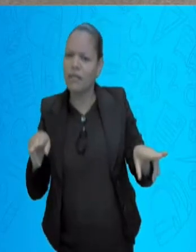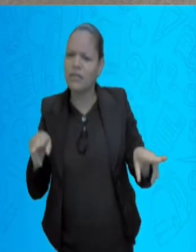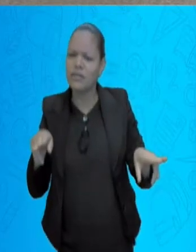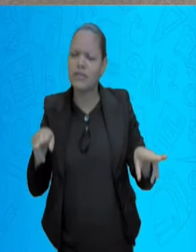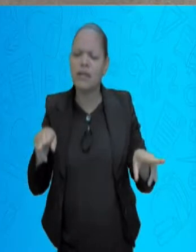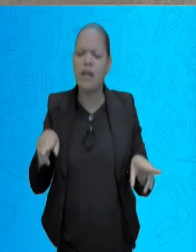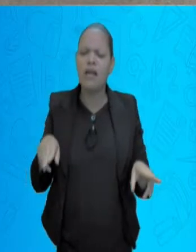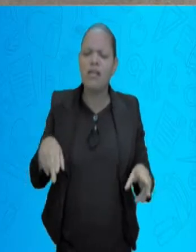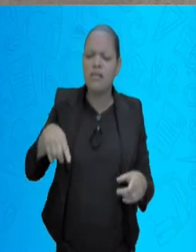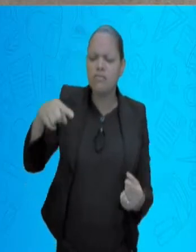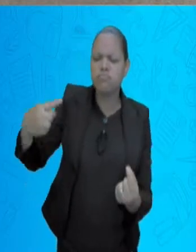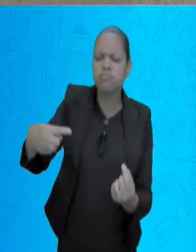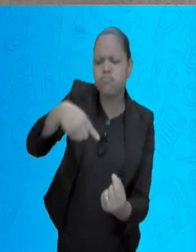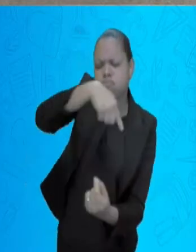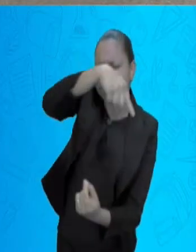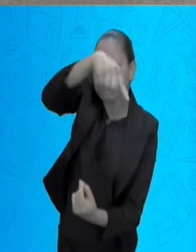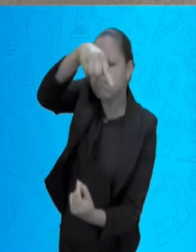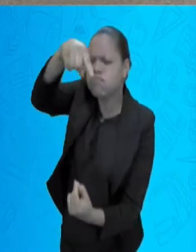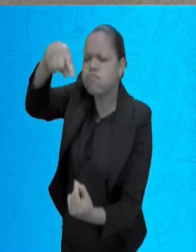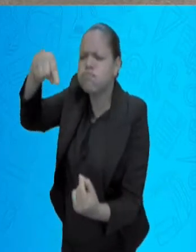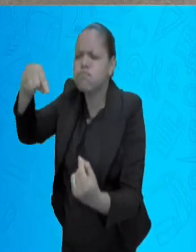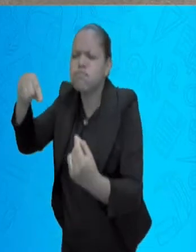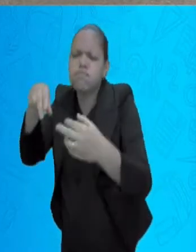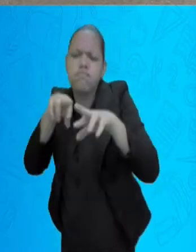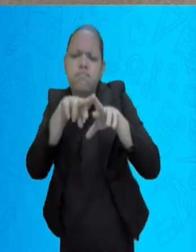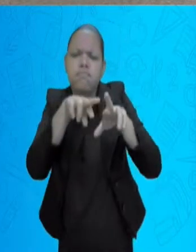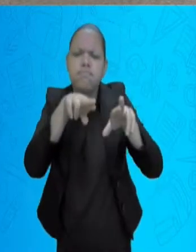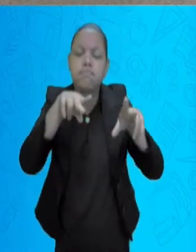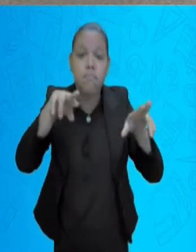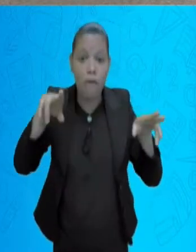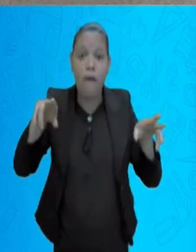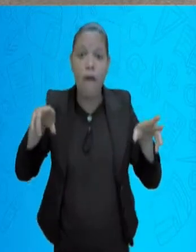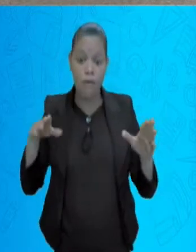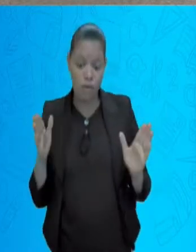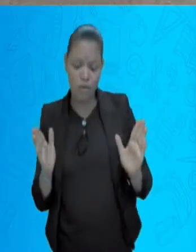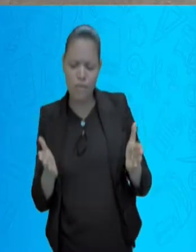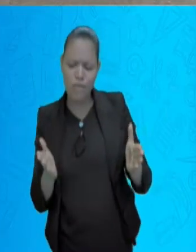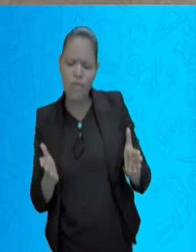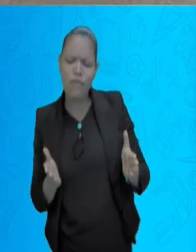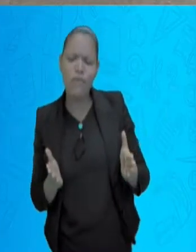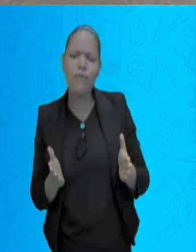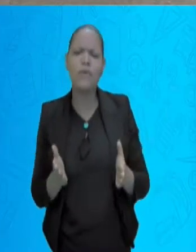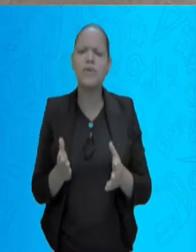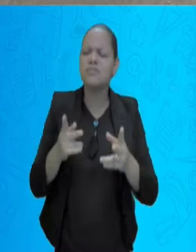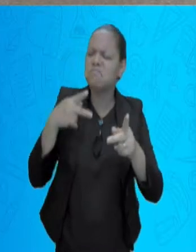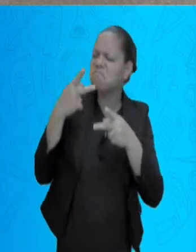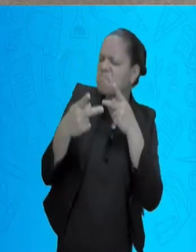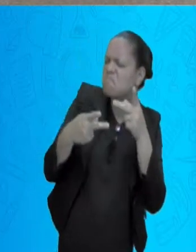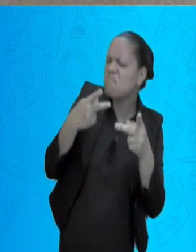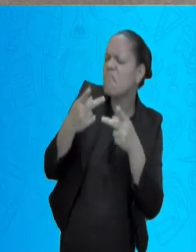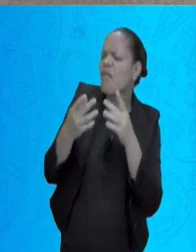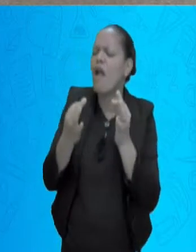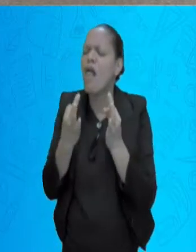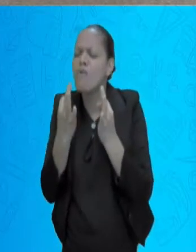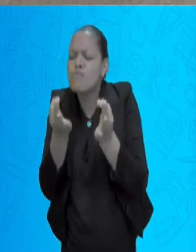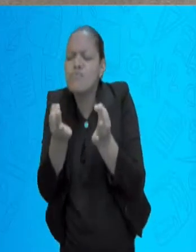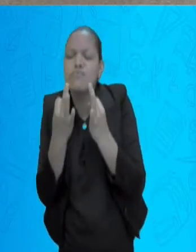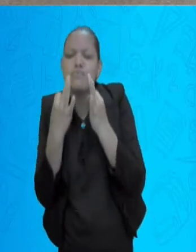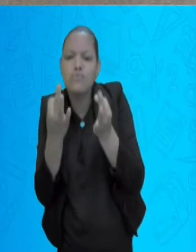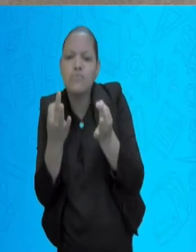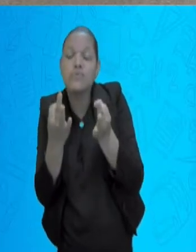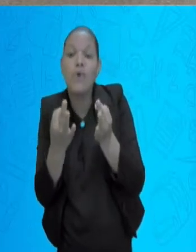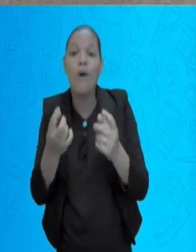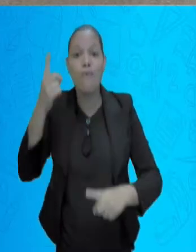E hoje nós vamos falar sobre os sons dos instrumentos musicais. Imagino eu que